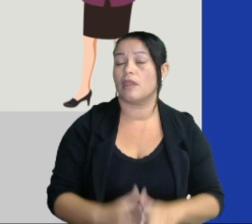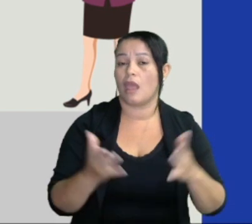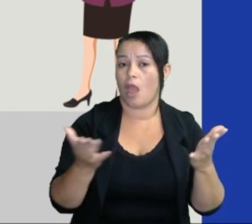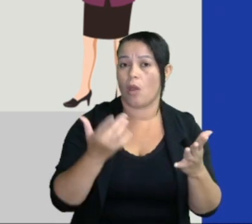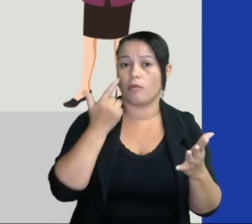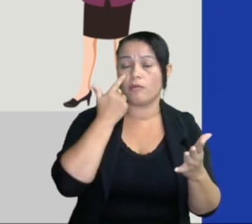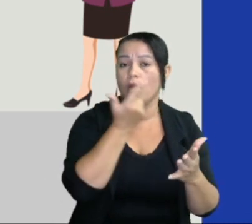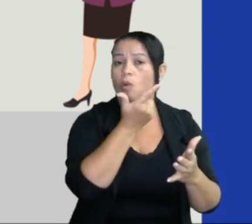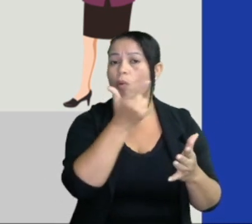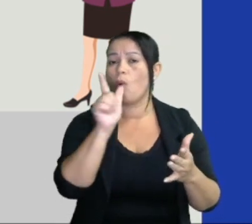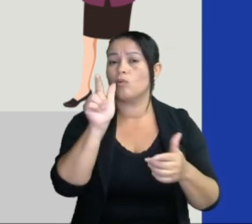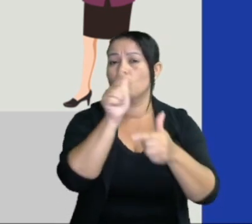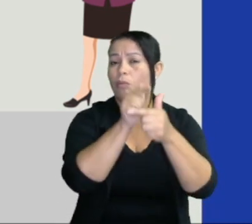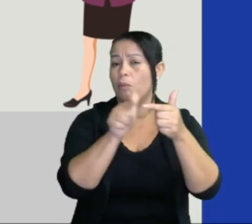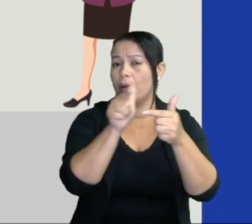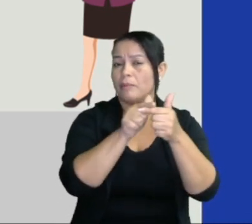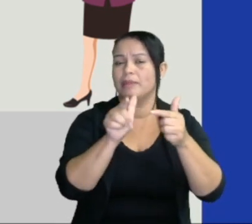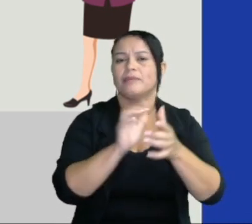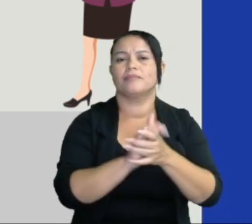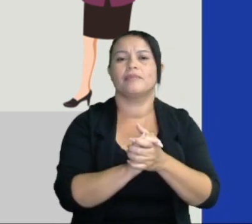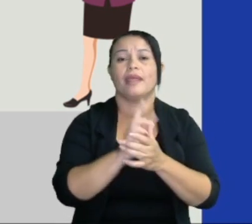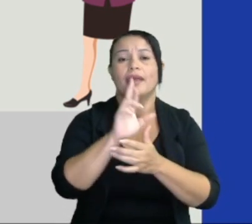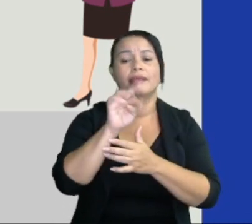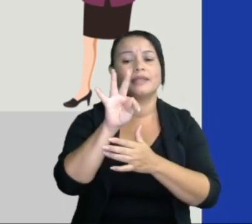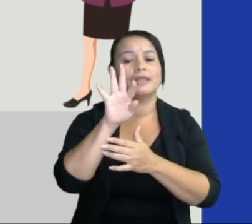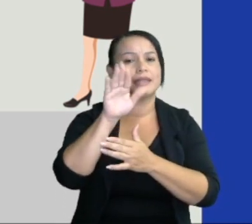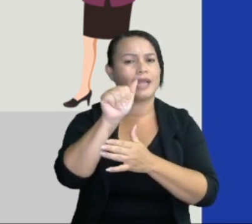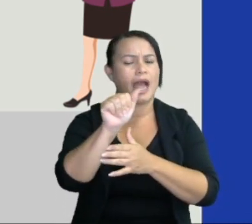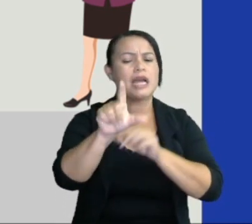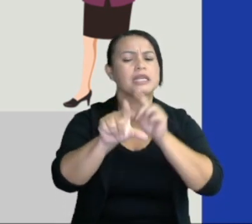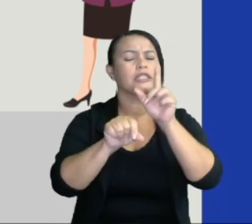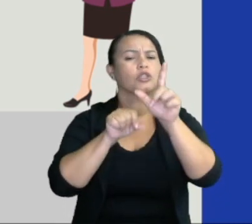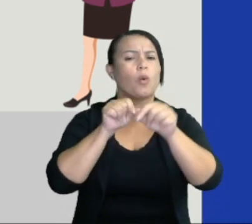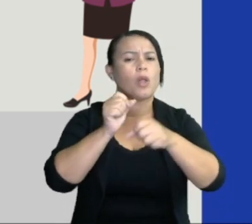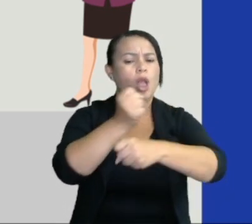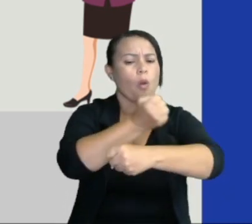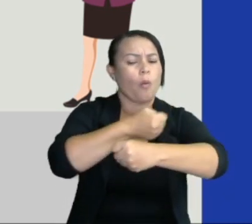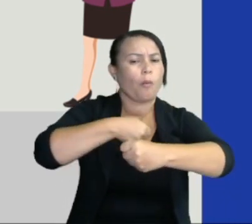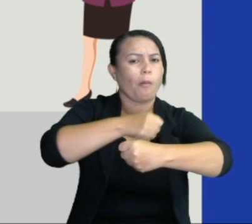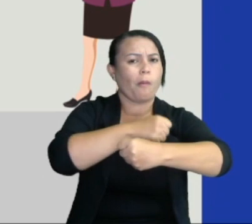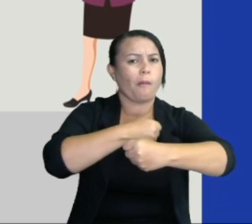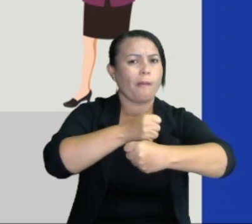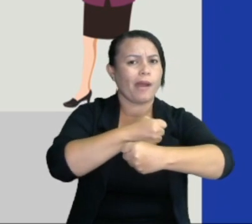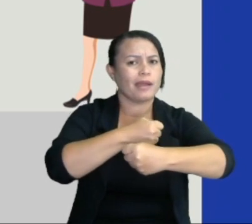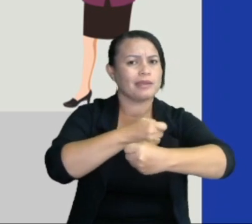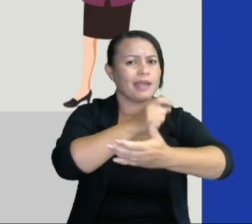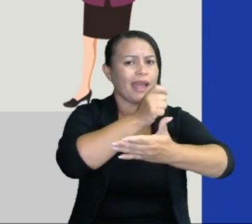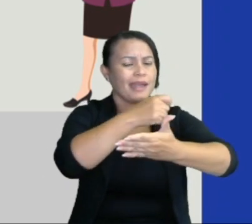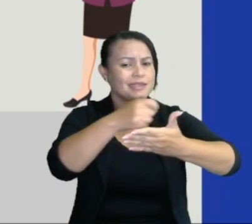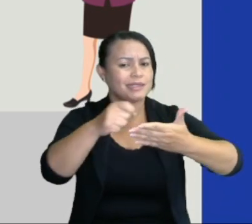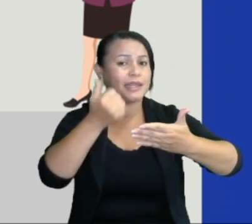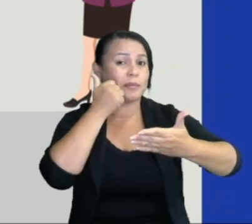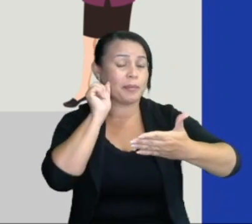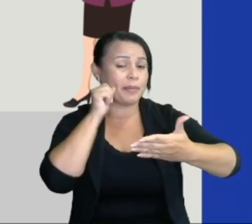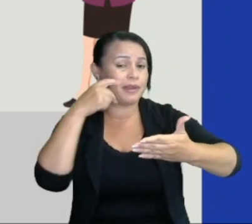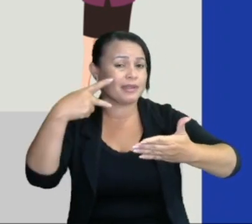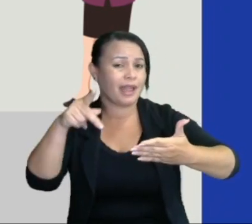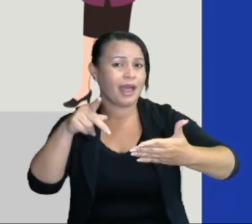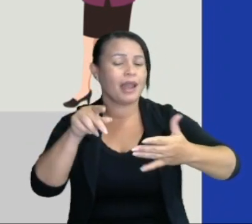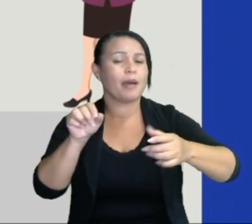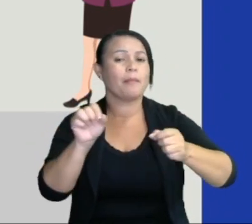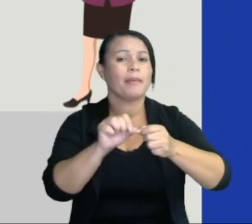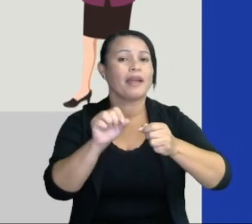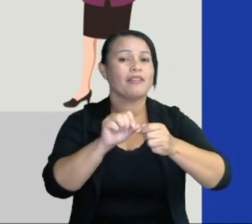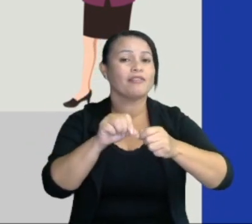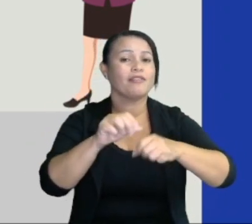Vamos ao próximo probleminha. Rita escolheu uma receita de sua mãe para fazer no